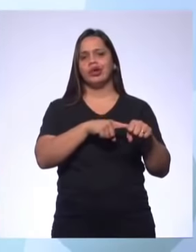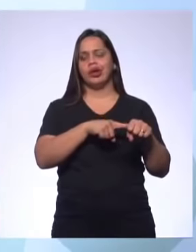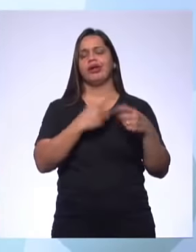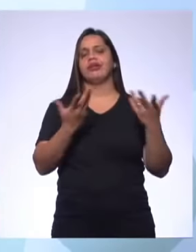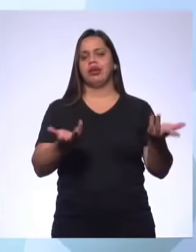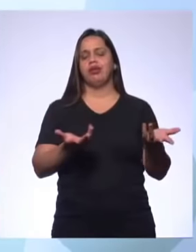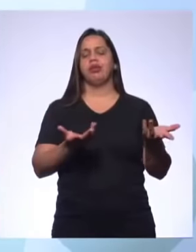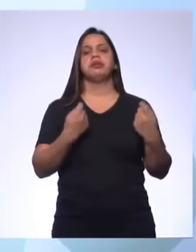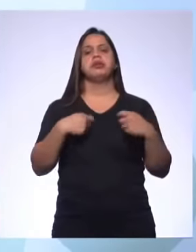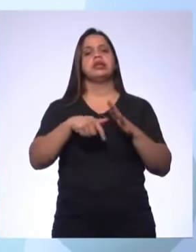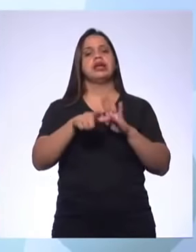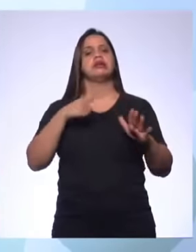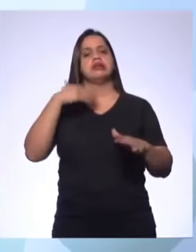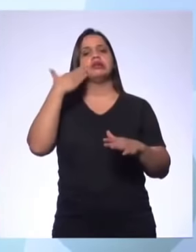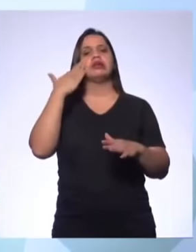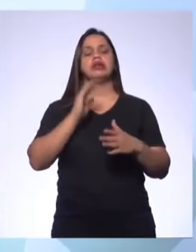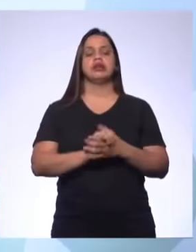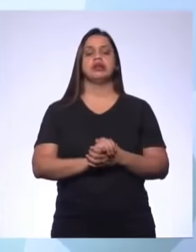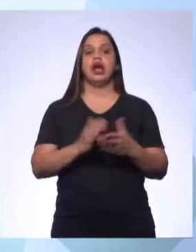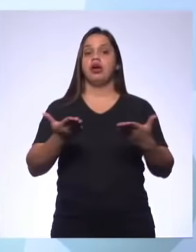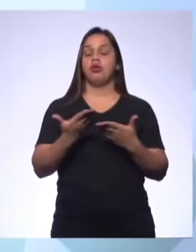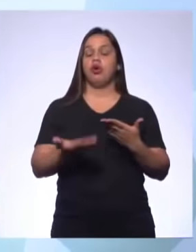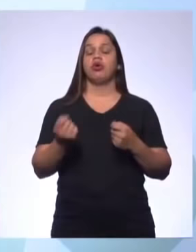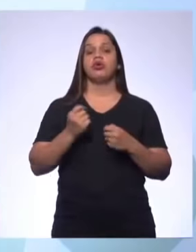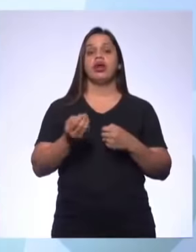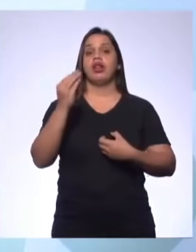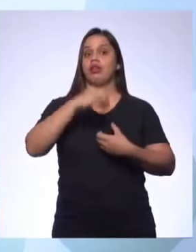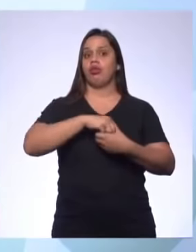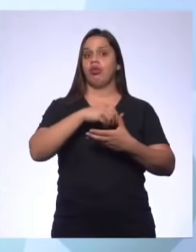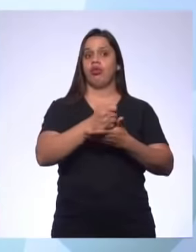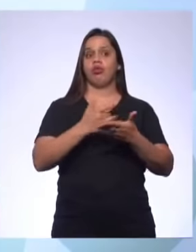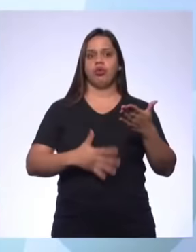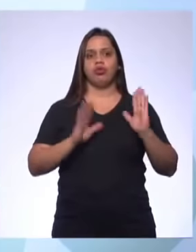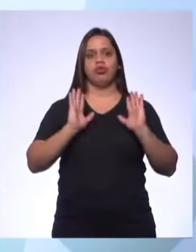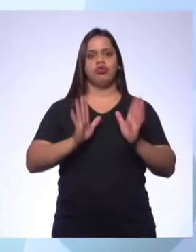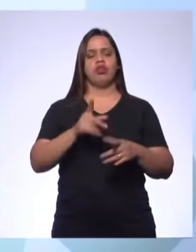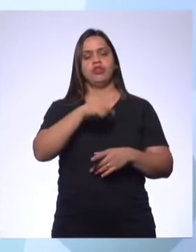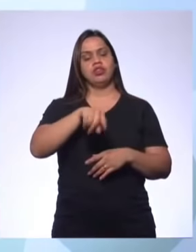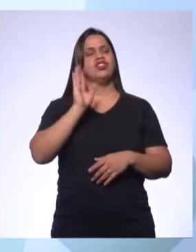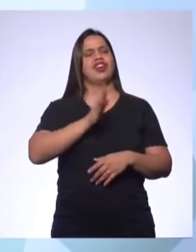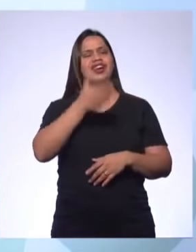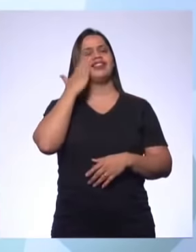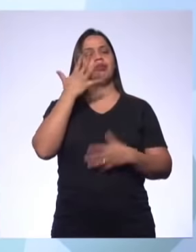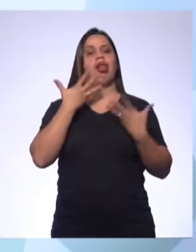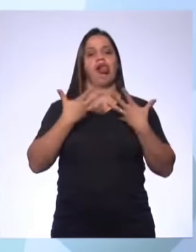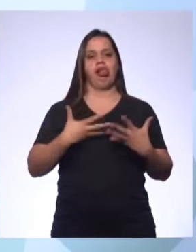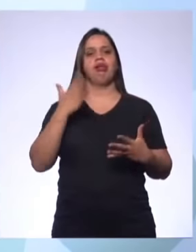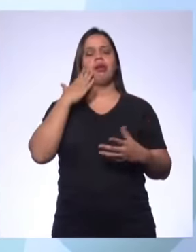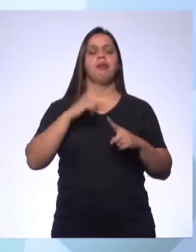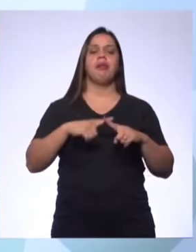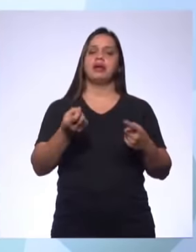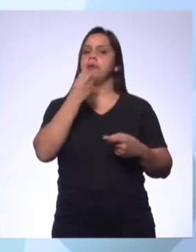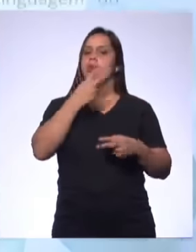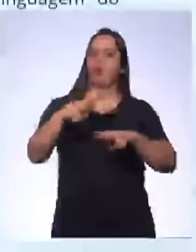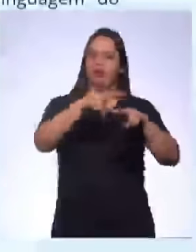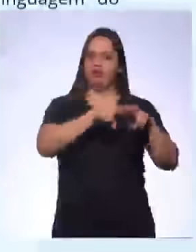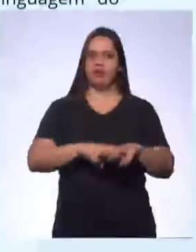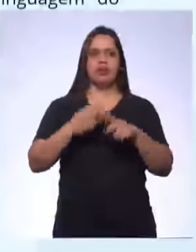bom? Agora, por dentro do conteúdo aí que vocês já estão cansados de saber, mas vale a pena sempre retomar? Vale. Coloca na